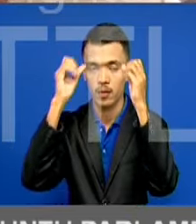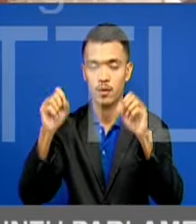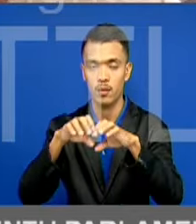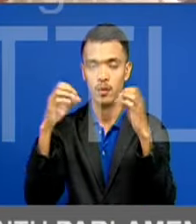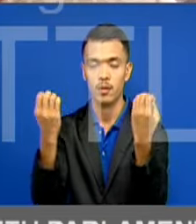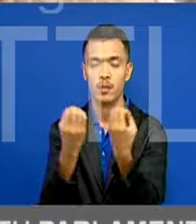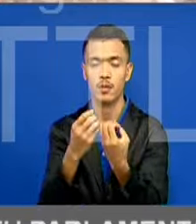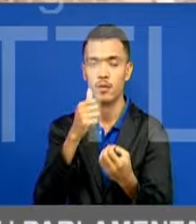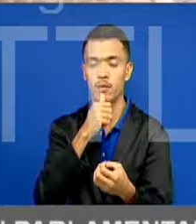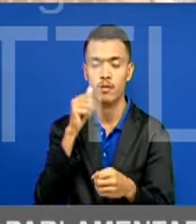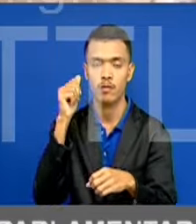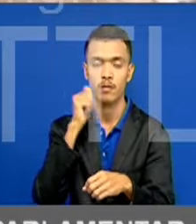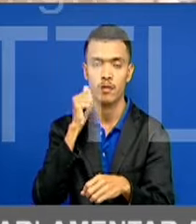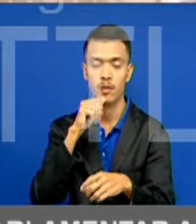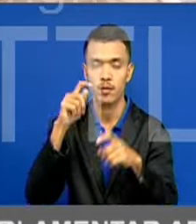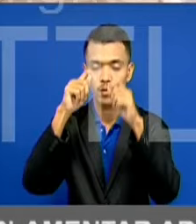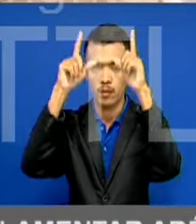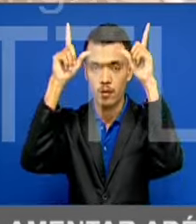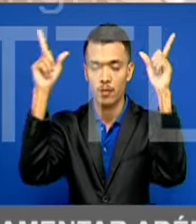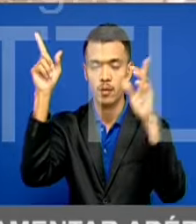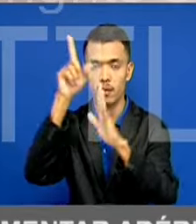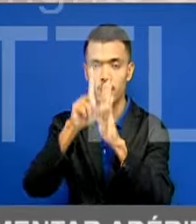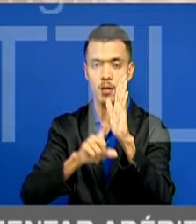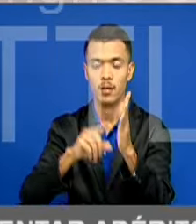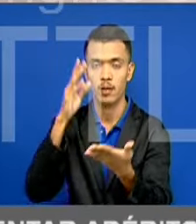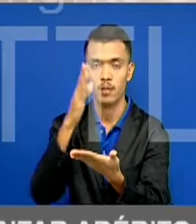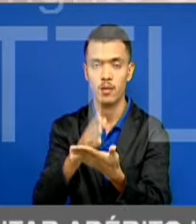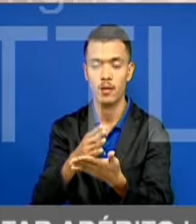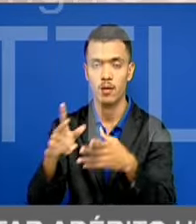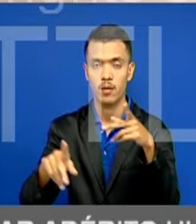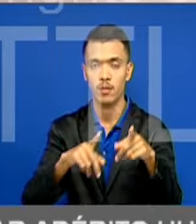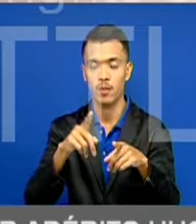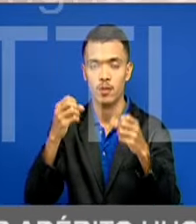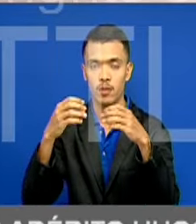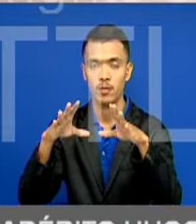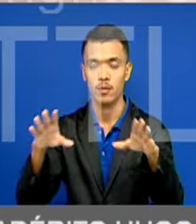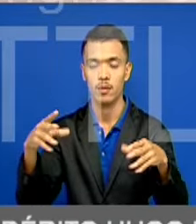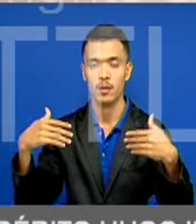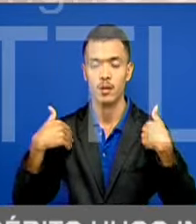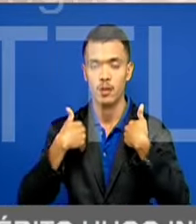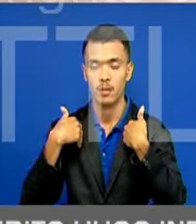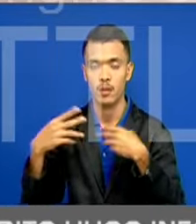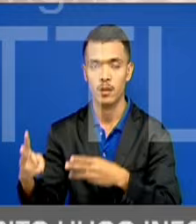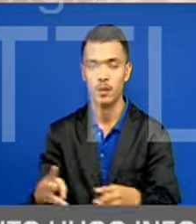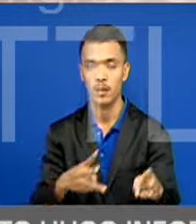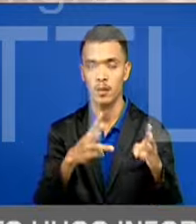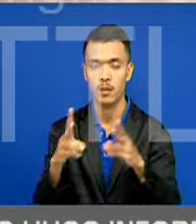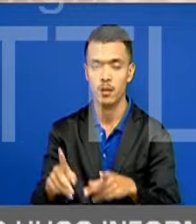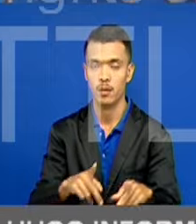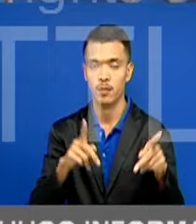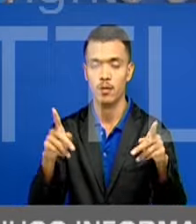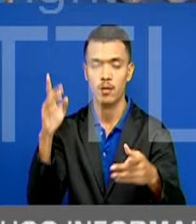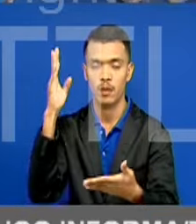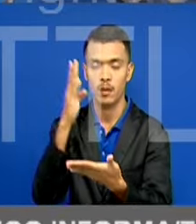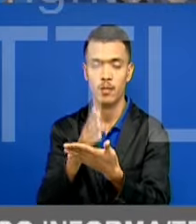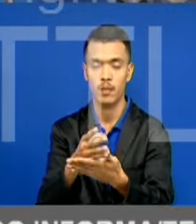Timor-Leste, Zélia Fernandes Ateten, lei bando comunidade la bele husik animal e a estrada público, no fatim público, bando casa no